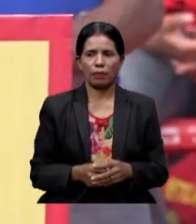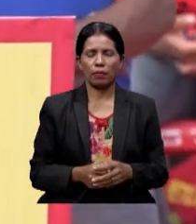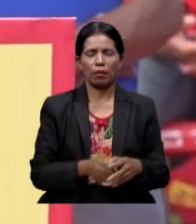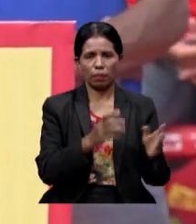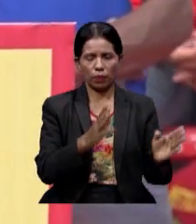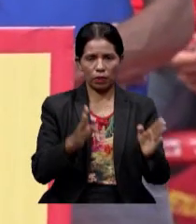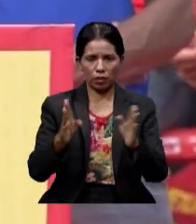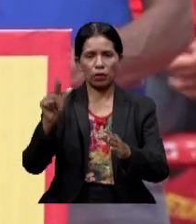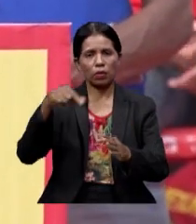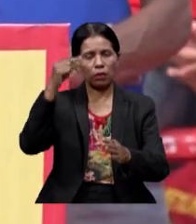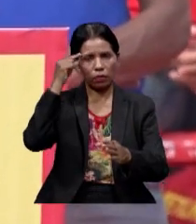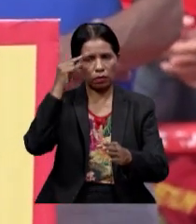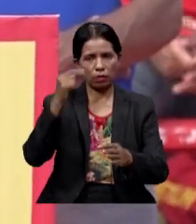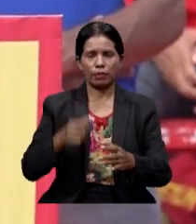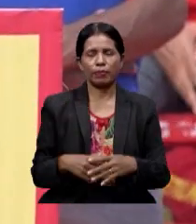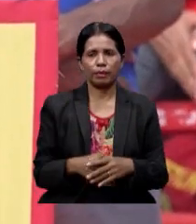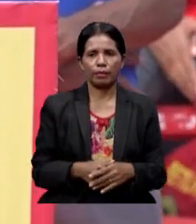Processo de governação.